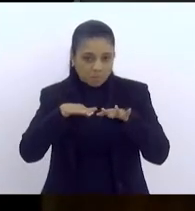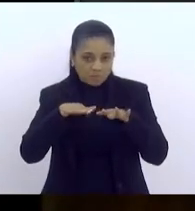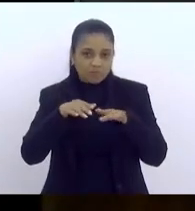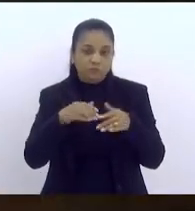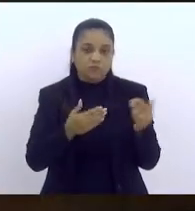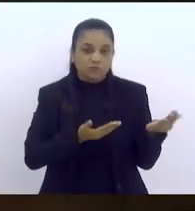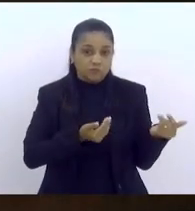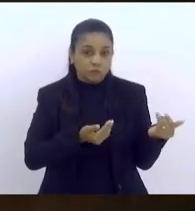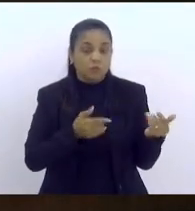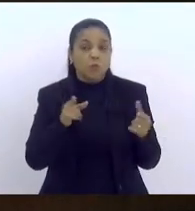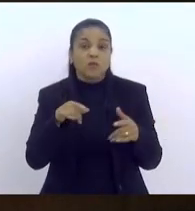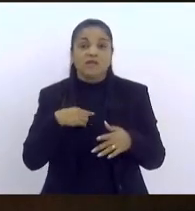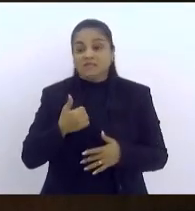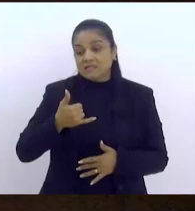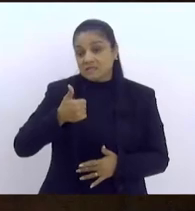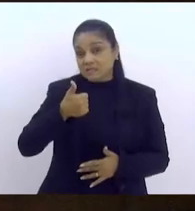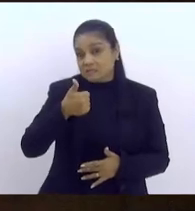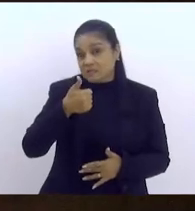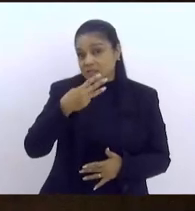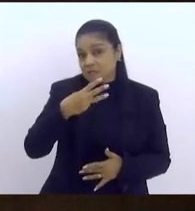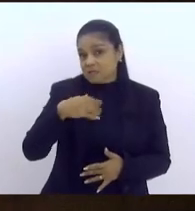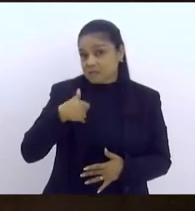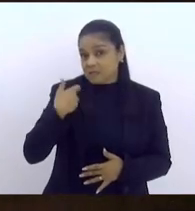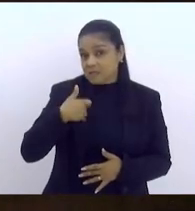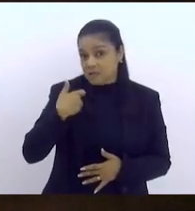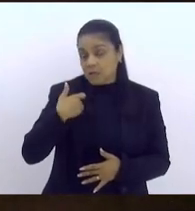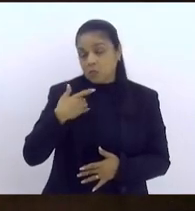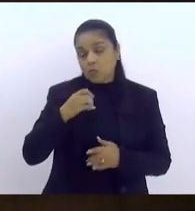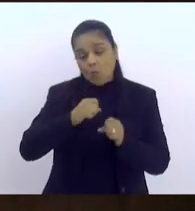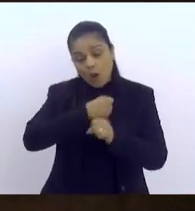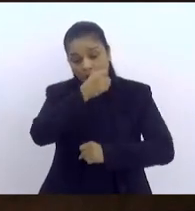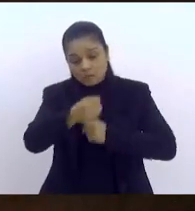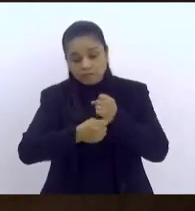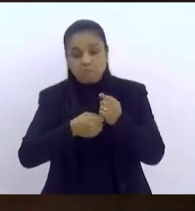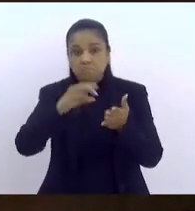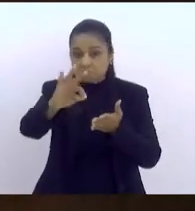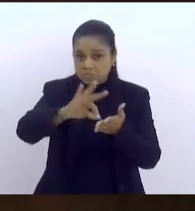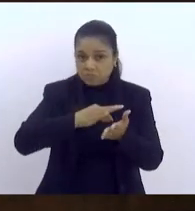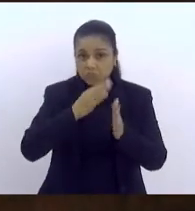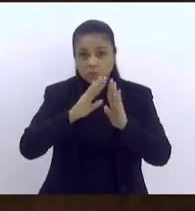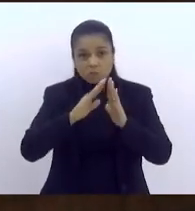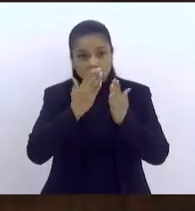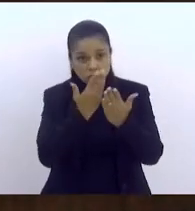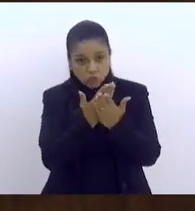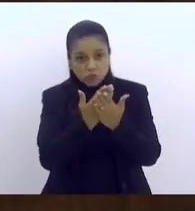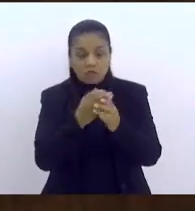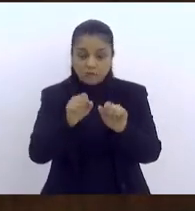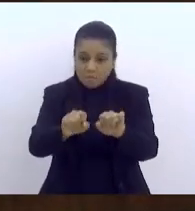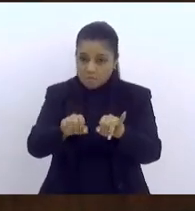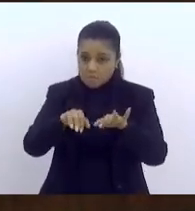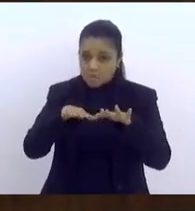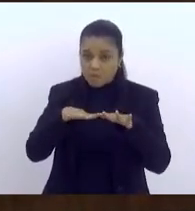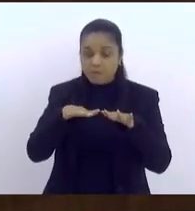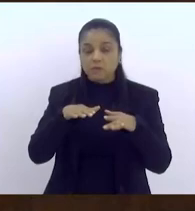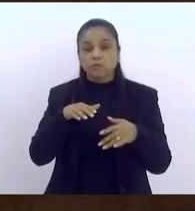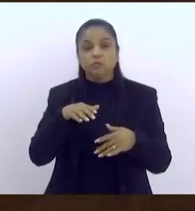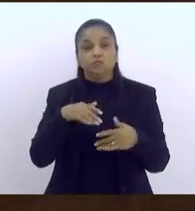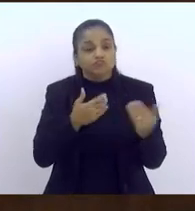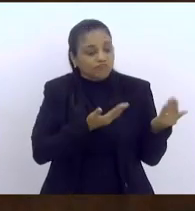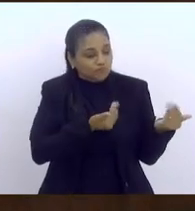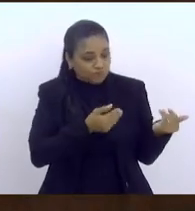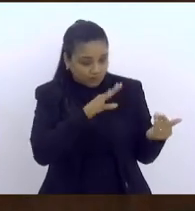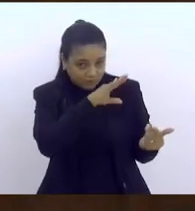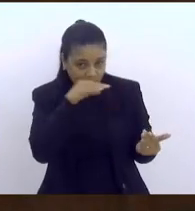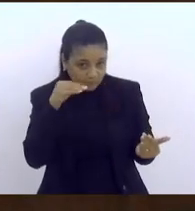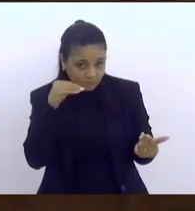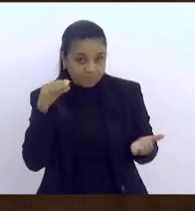escola estadual e ele vai se inscrever para o Parlamento Juvenil e poderá ser no futuro